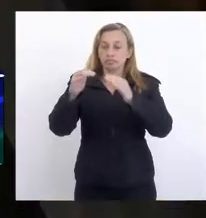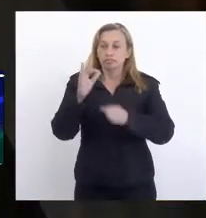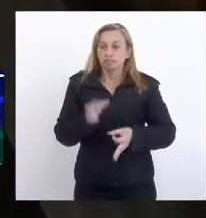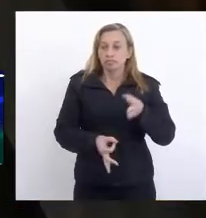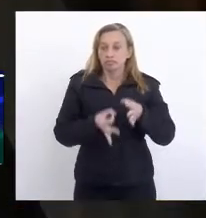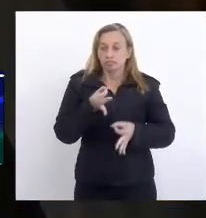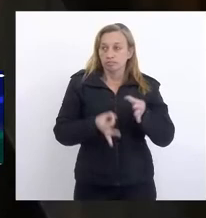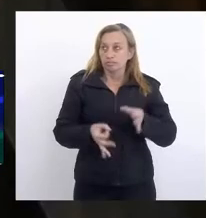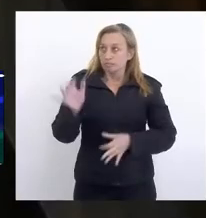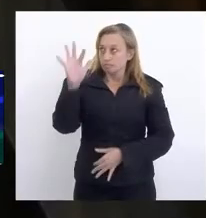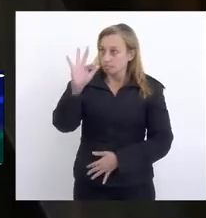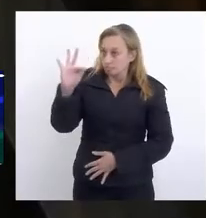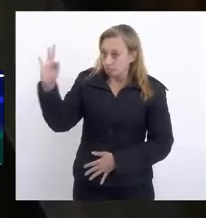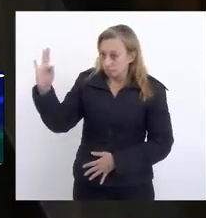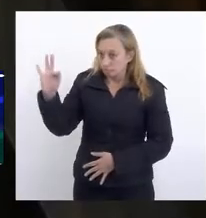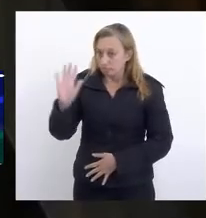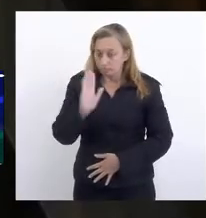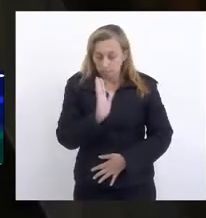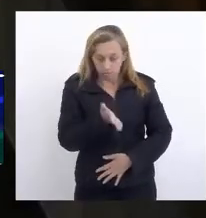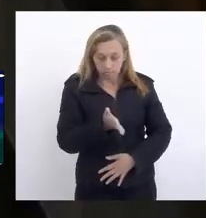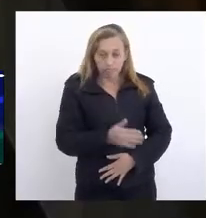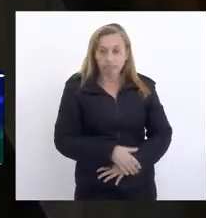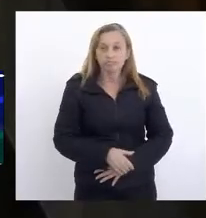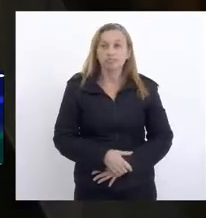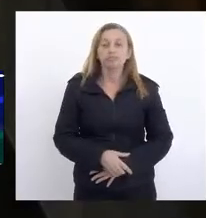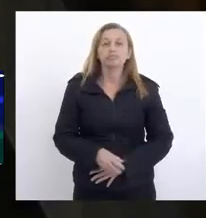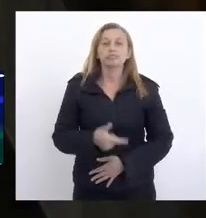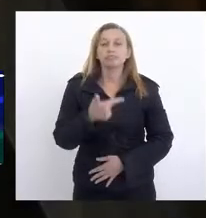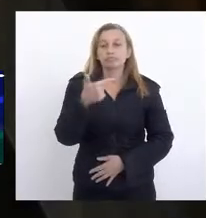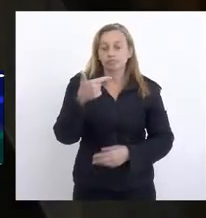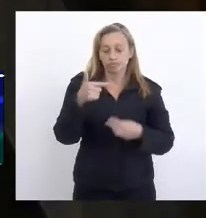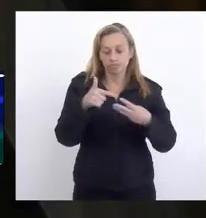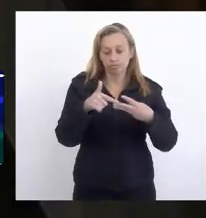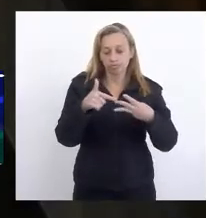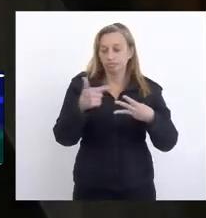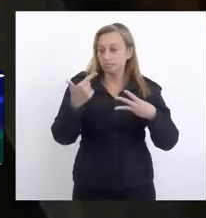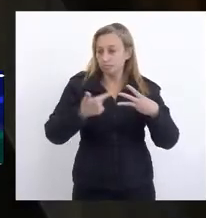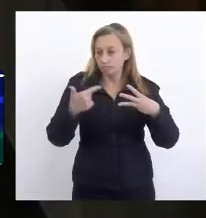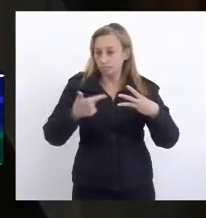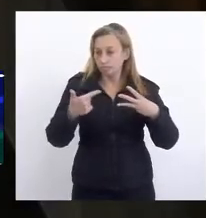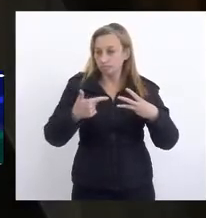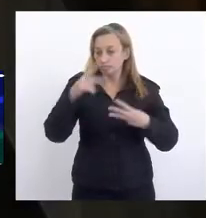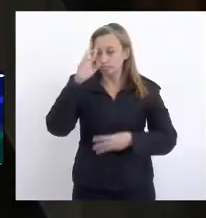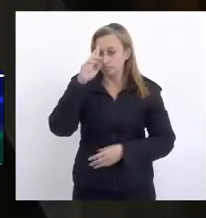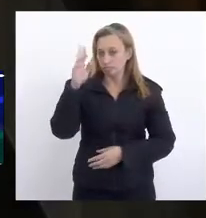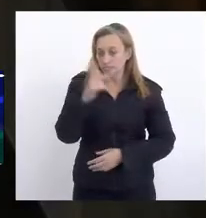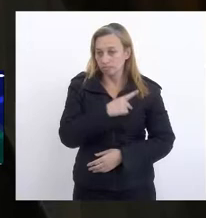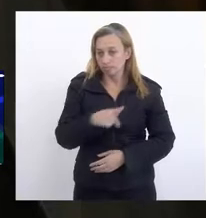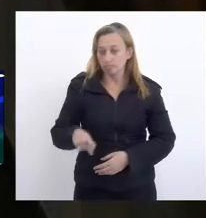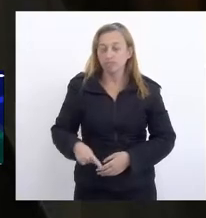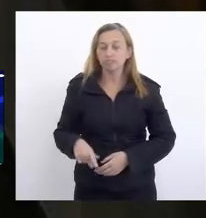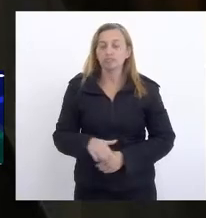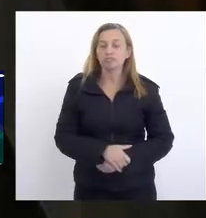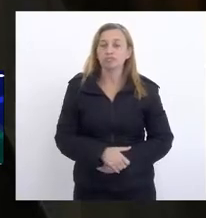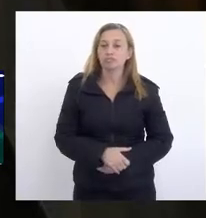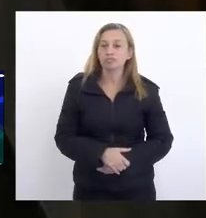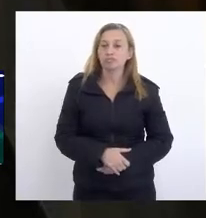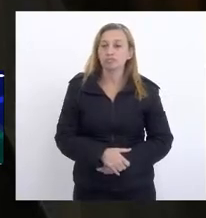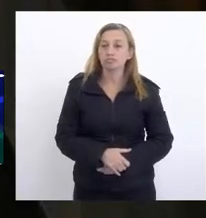Tribunal Federal. O segundo princípio, senhora presidente, é